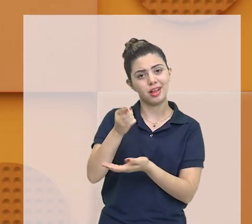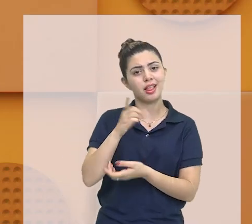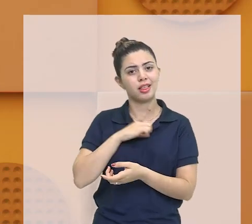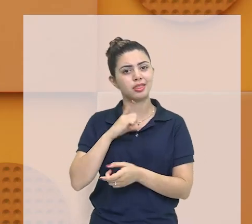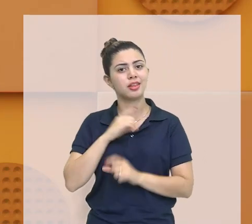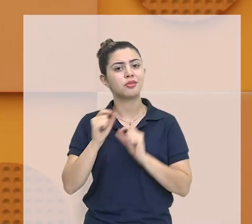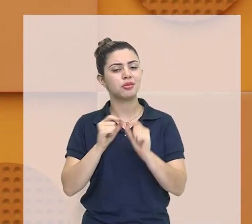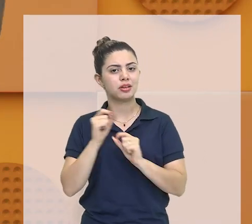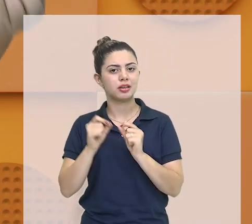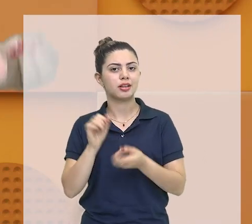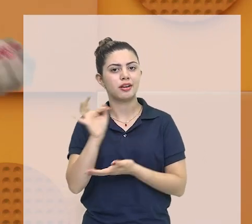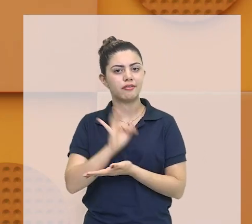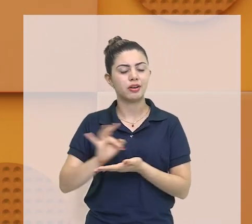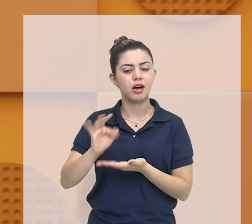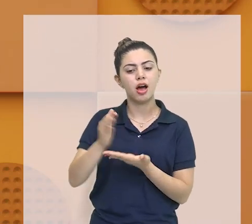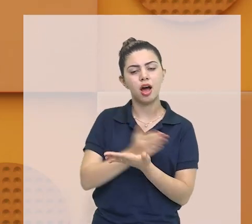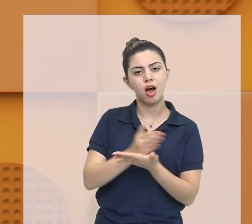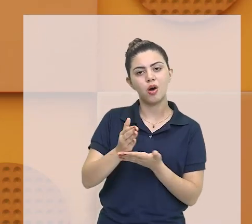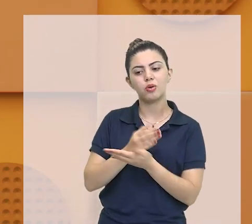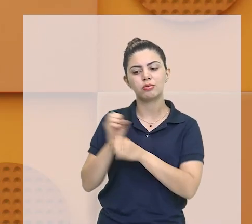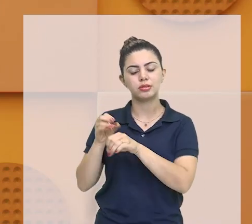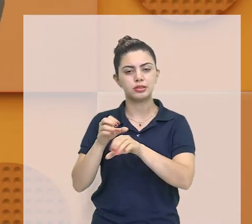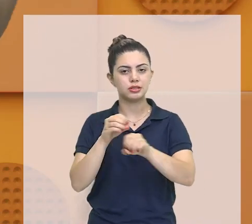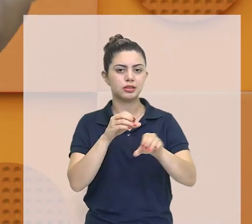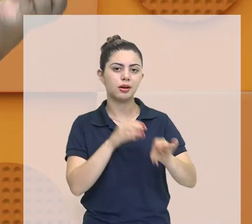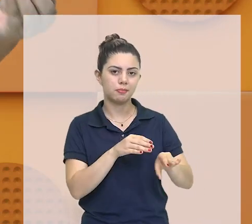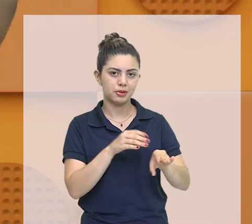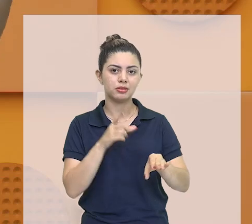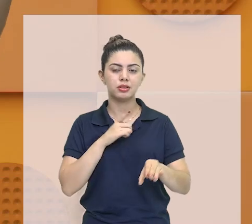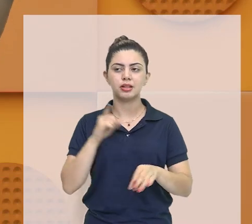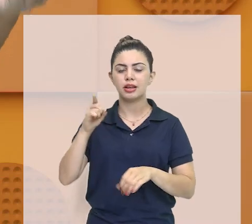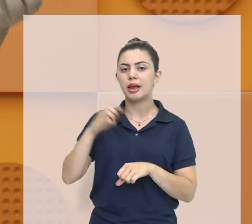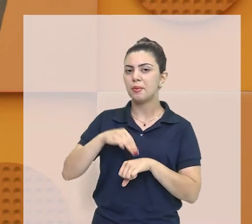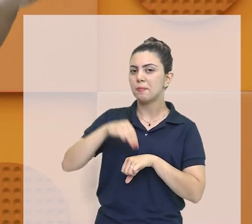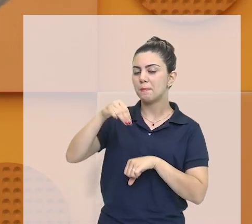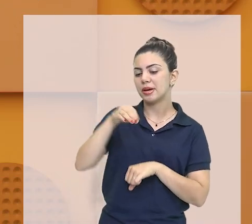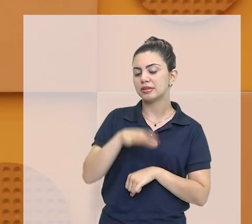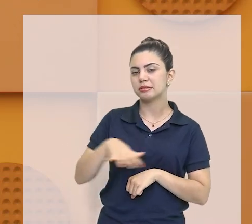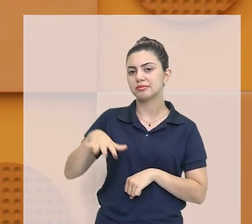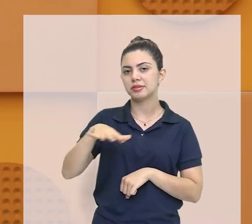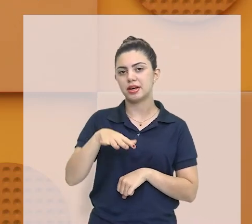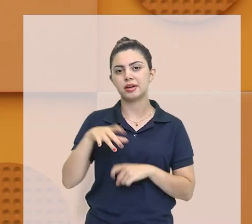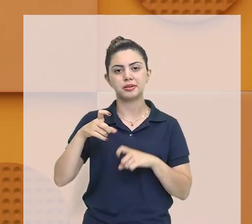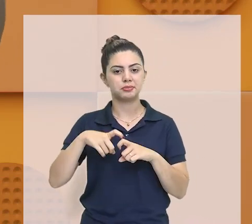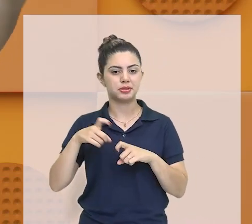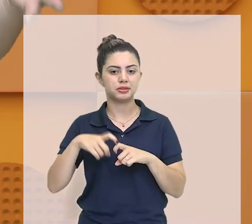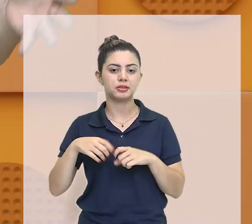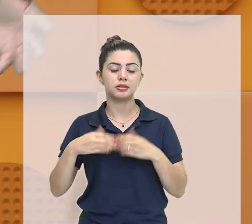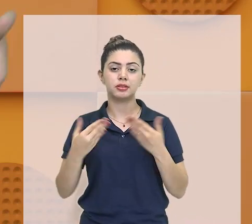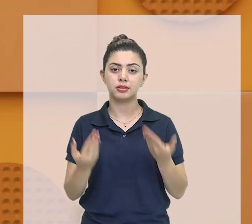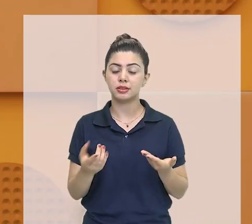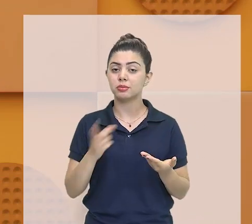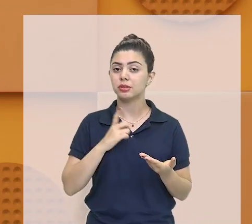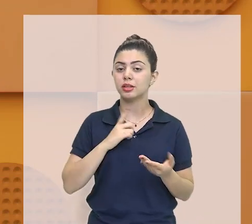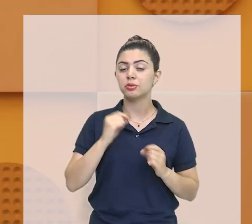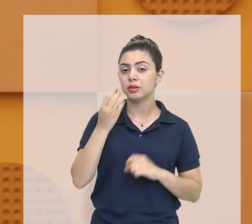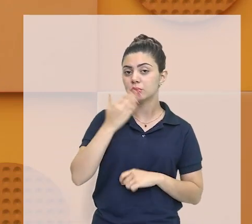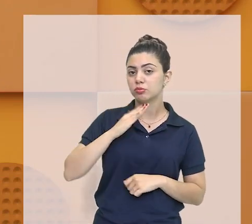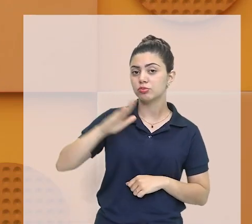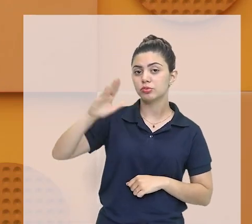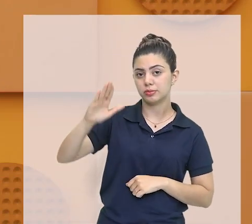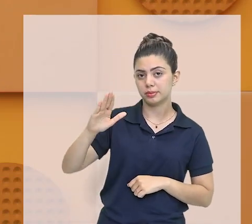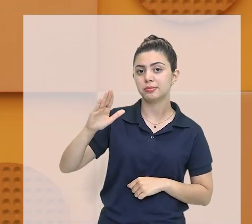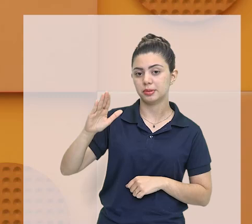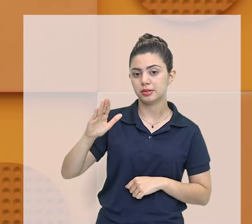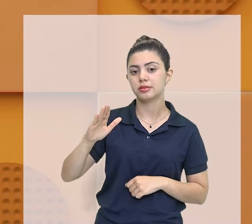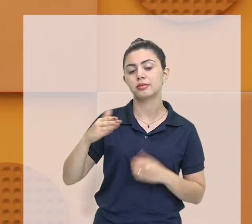faculdade, né, alguns ensinamentos que foram deixados, então, por esse mestre da medicina que era o Hipócrates. Por isso, o juramento, ele é